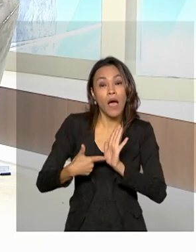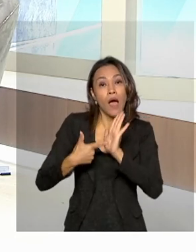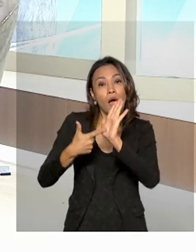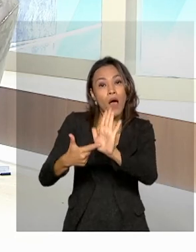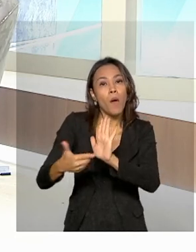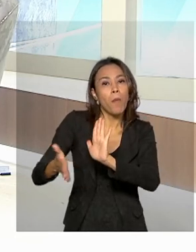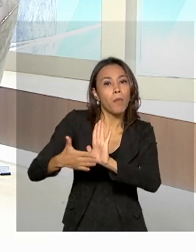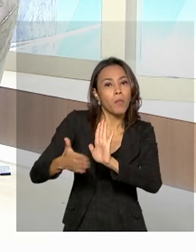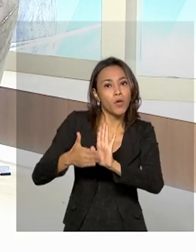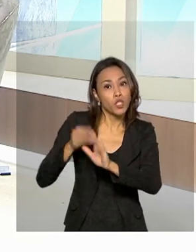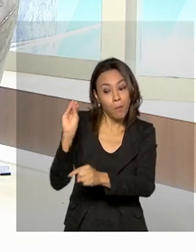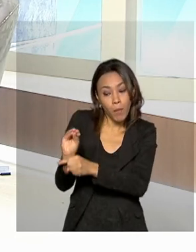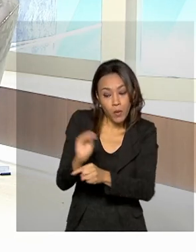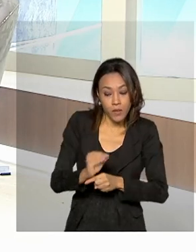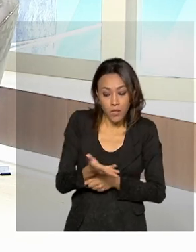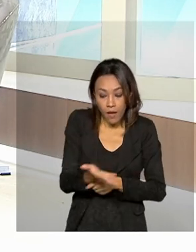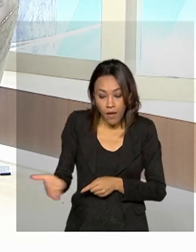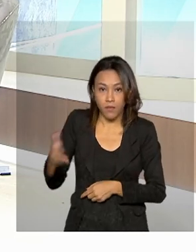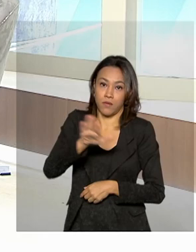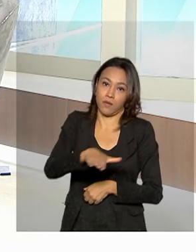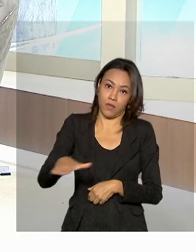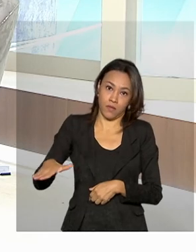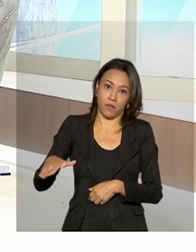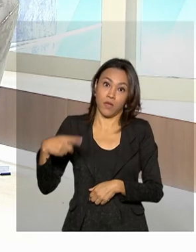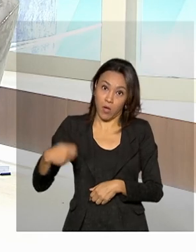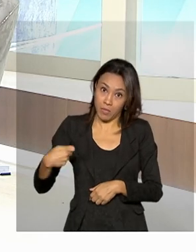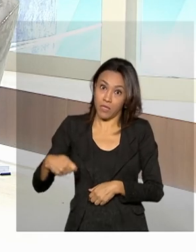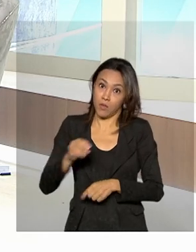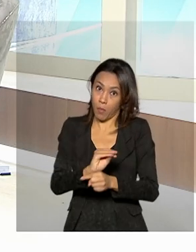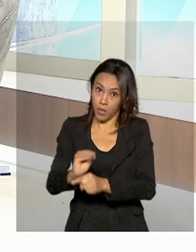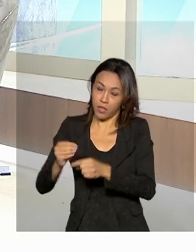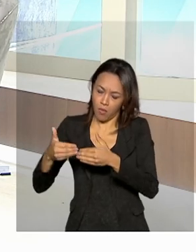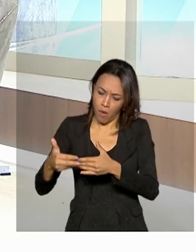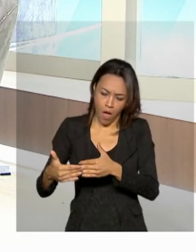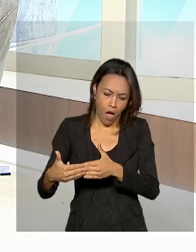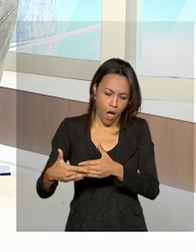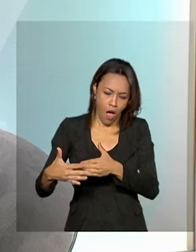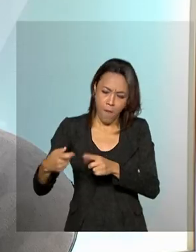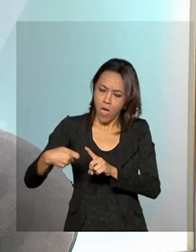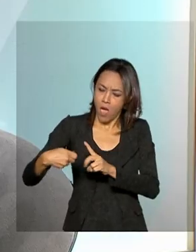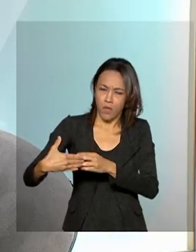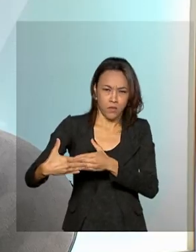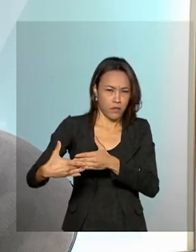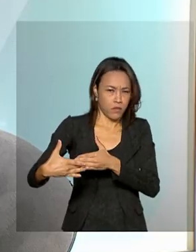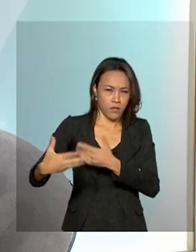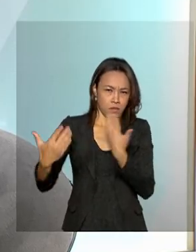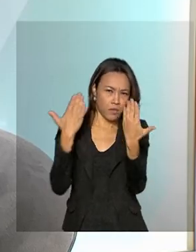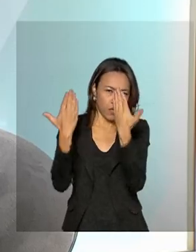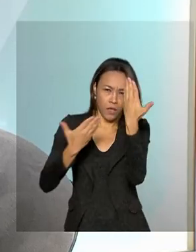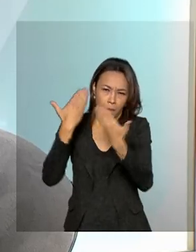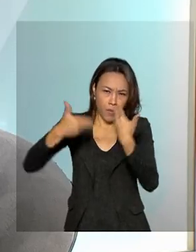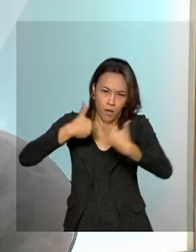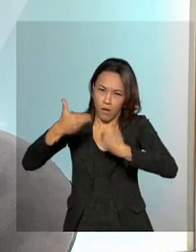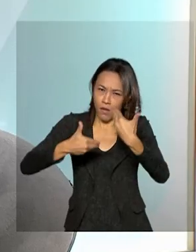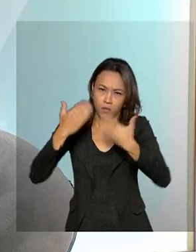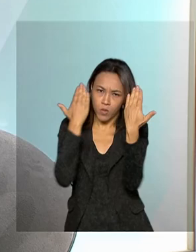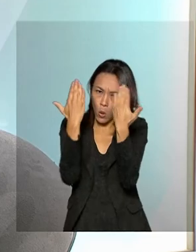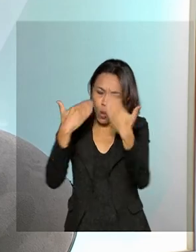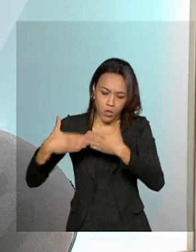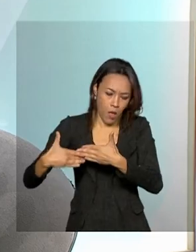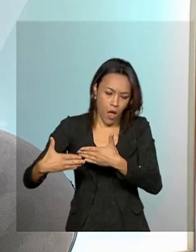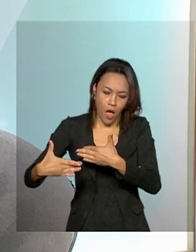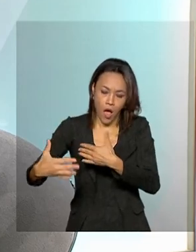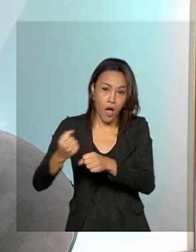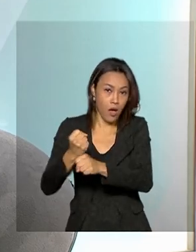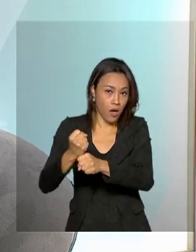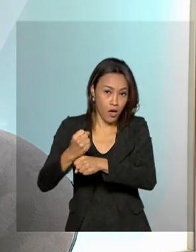dessas crianças, mas tem que ser uma proteção prolongada. Elas vão ter que receber tratamento psicológico por muito tempo e uma atenção